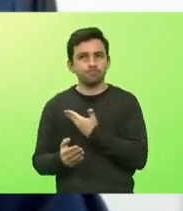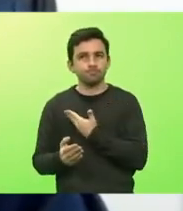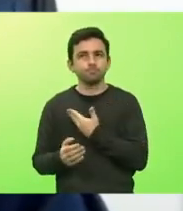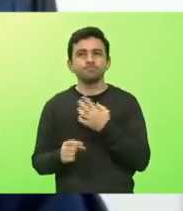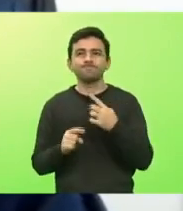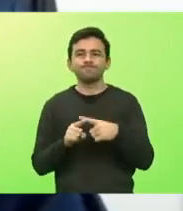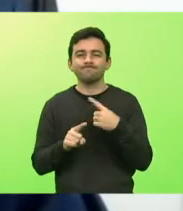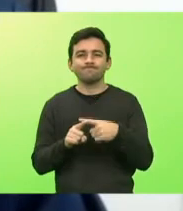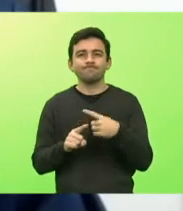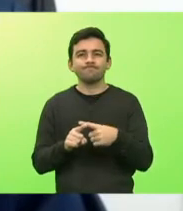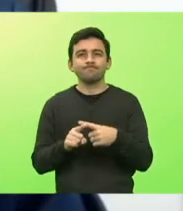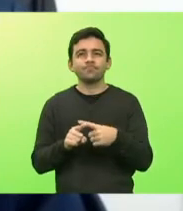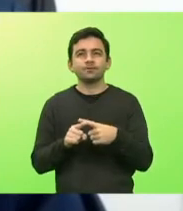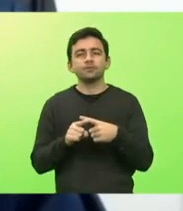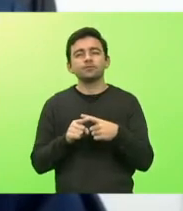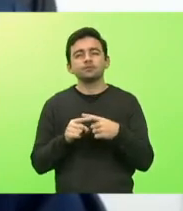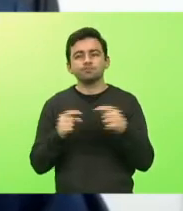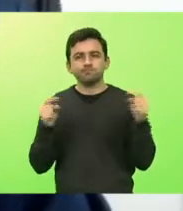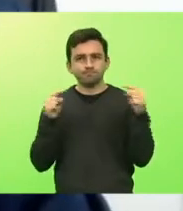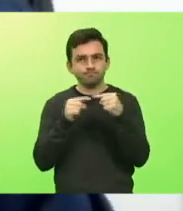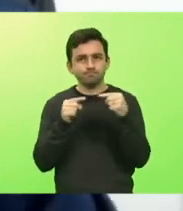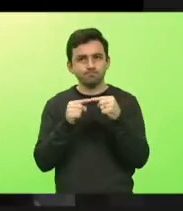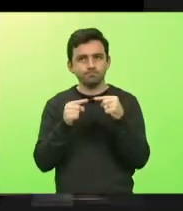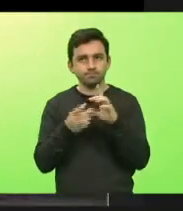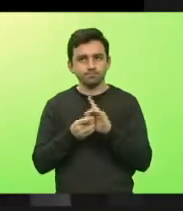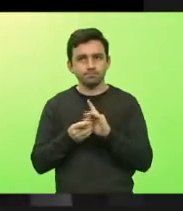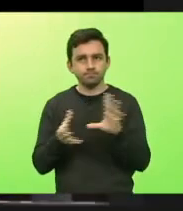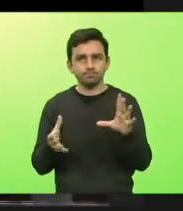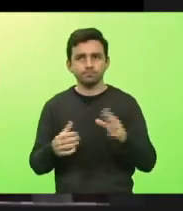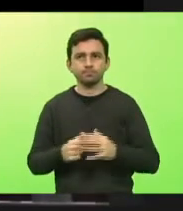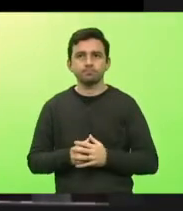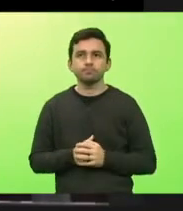em sintonia com o que o DETRAN acolheu.